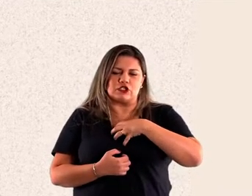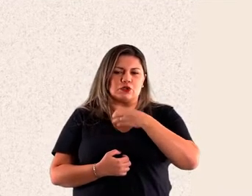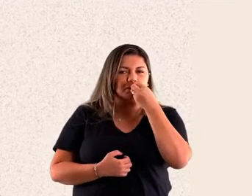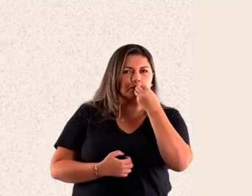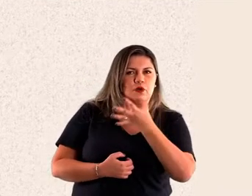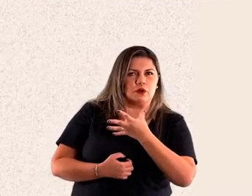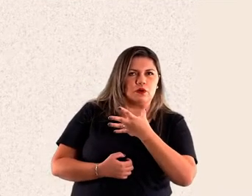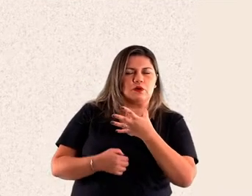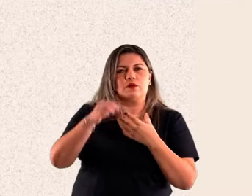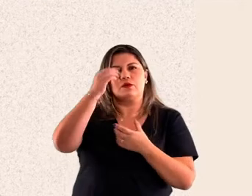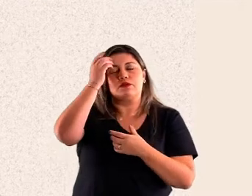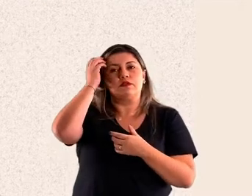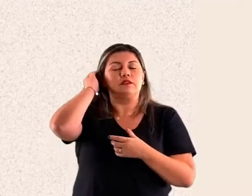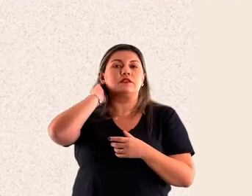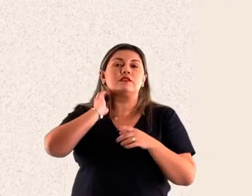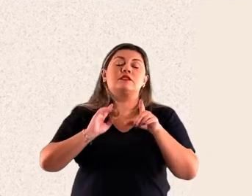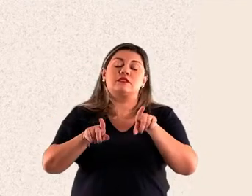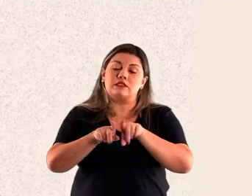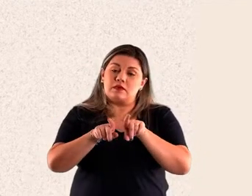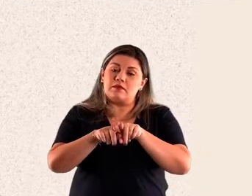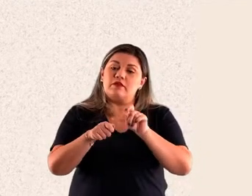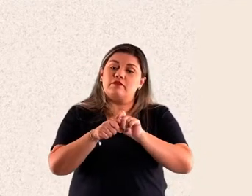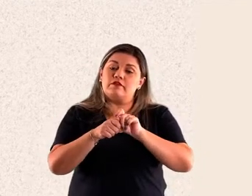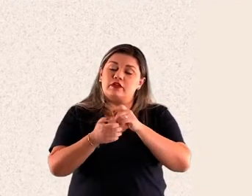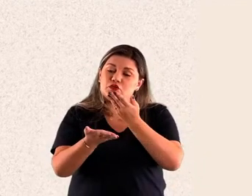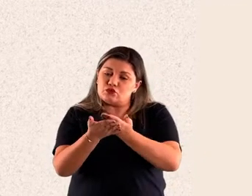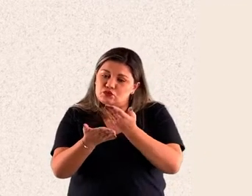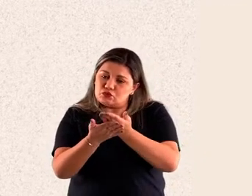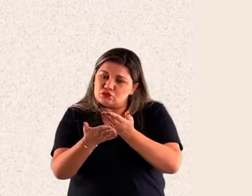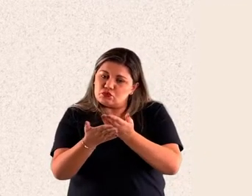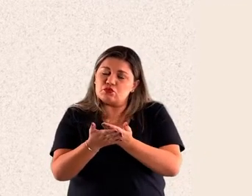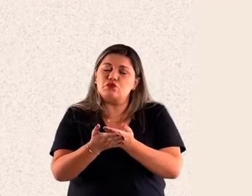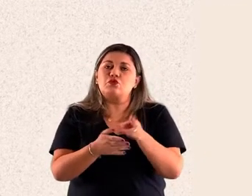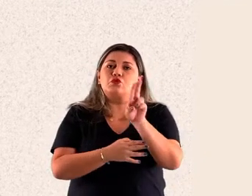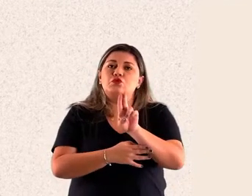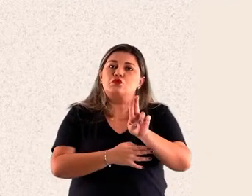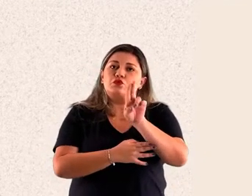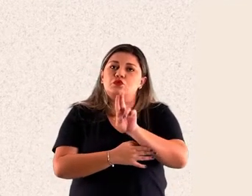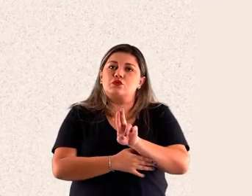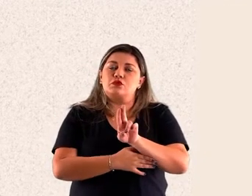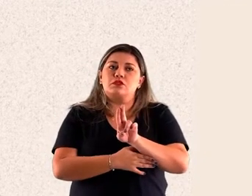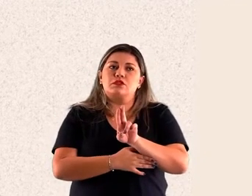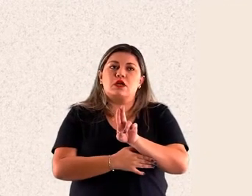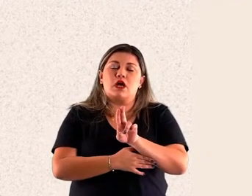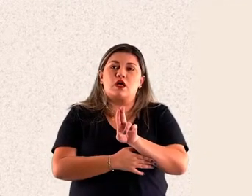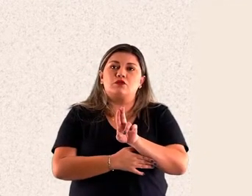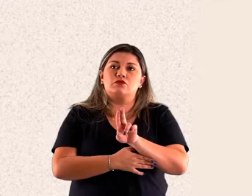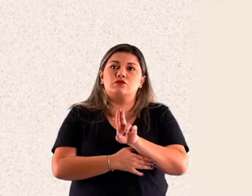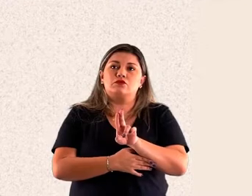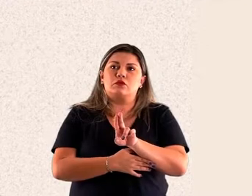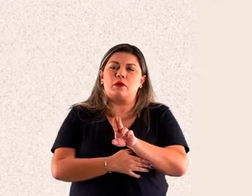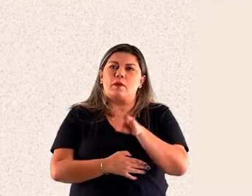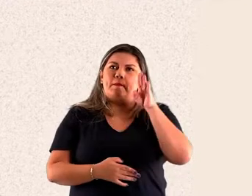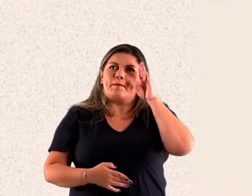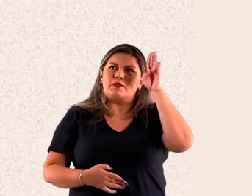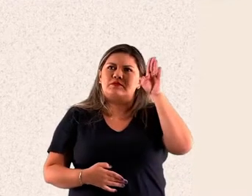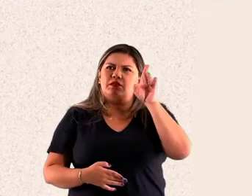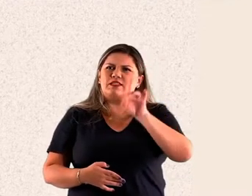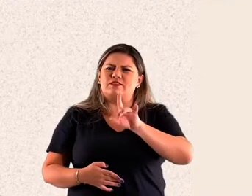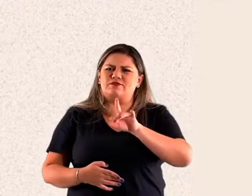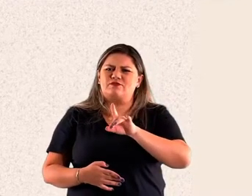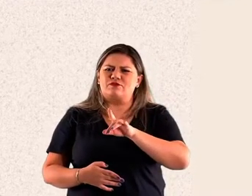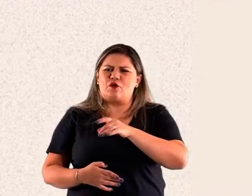também foram feitos há alguns estudos usando principalmente esse principalmente não mas foram feitos